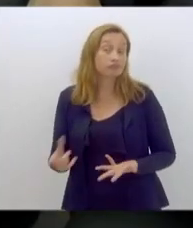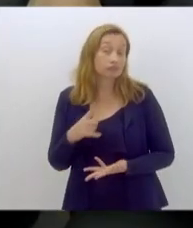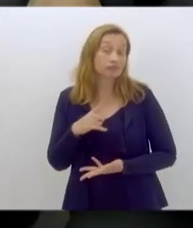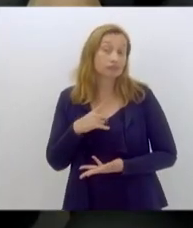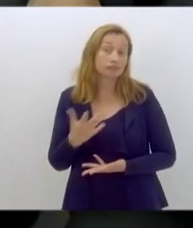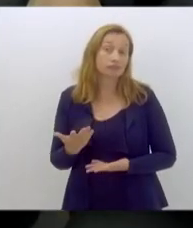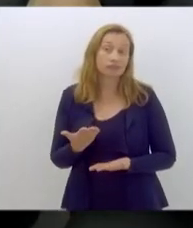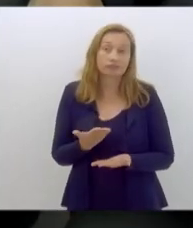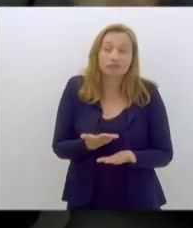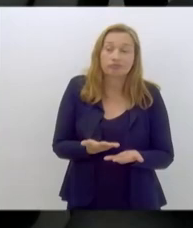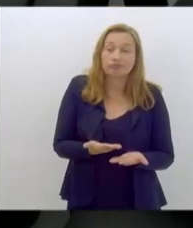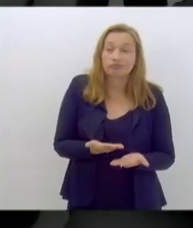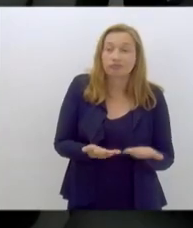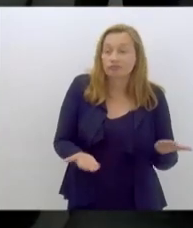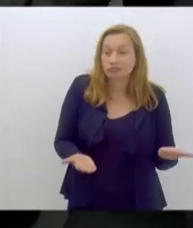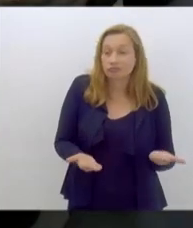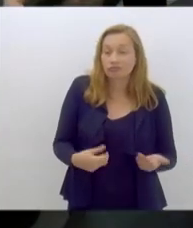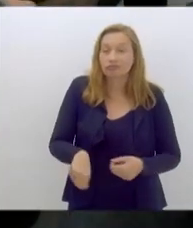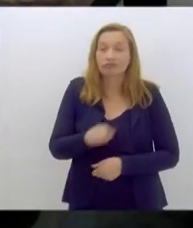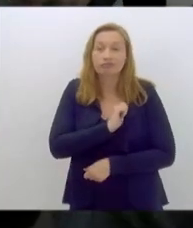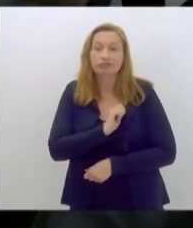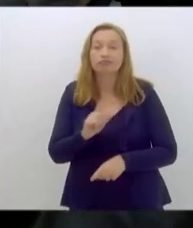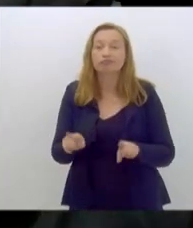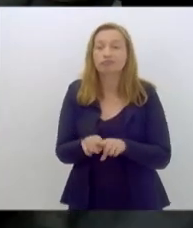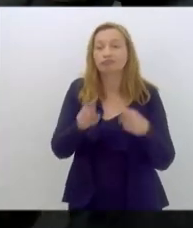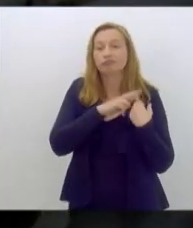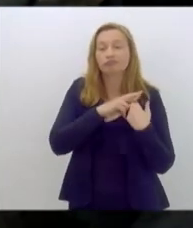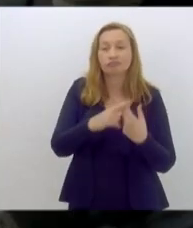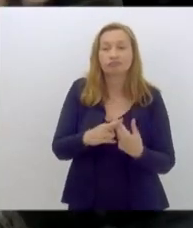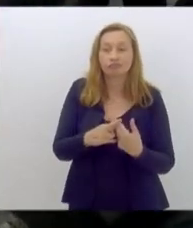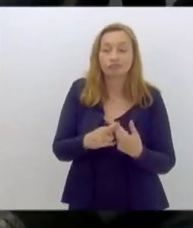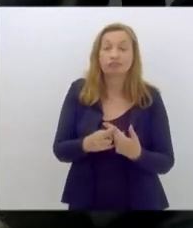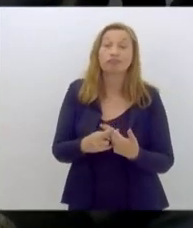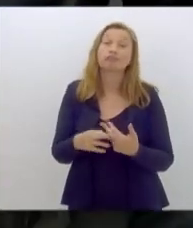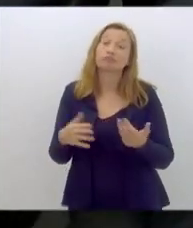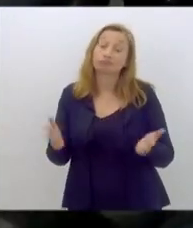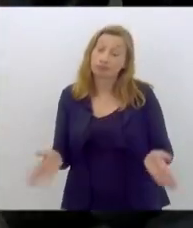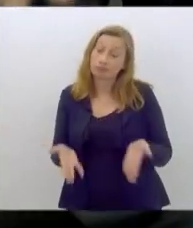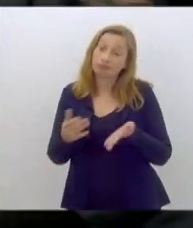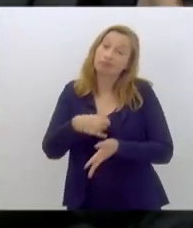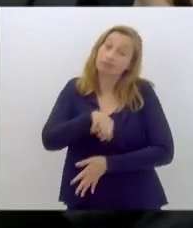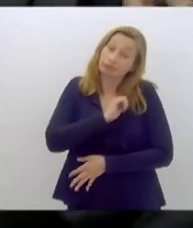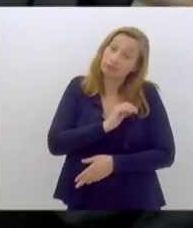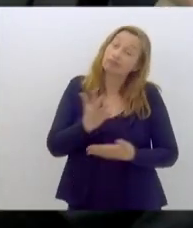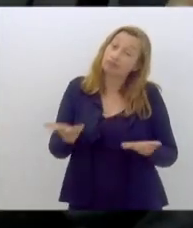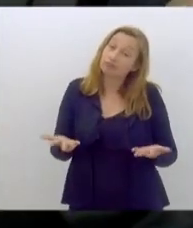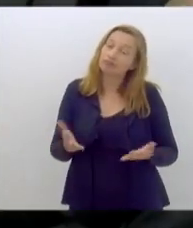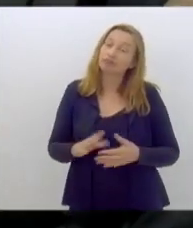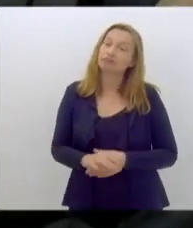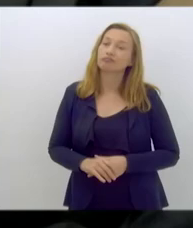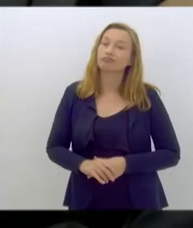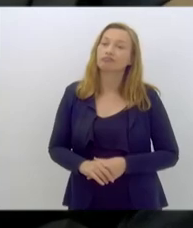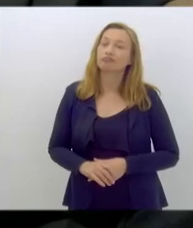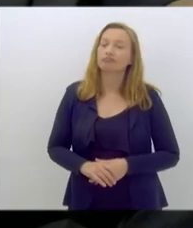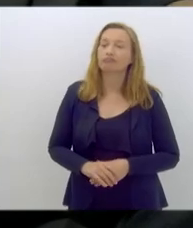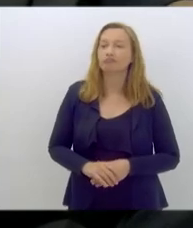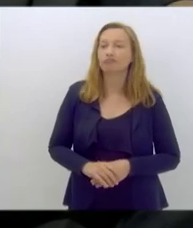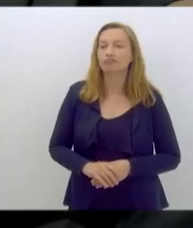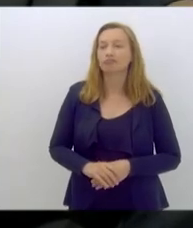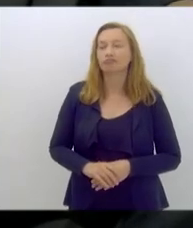déficit fiscal e a responsabilidade do regime de recuperação fiscal que que vem